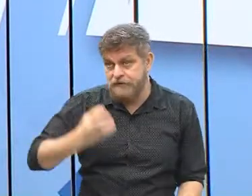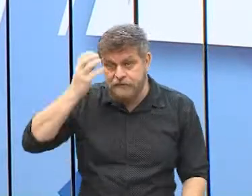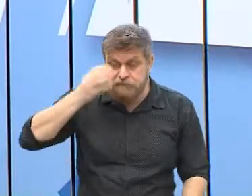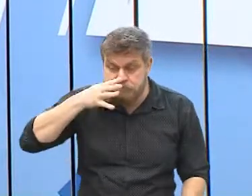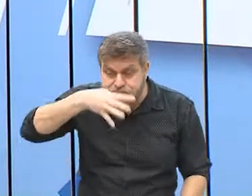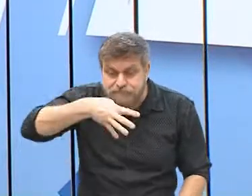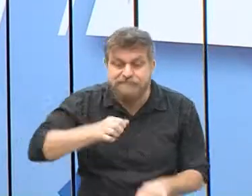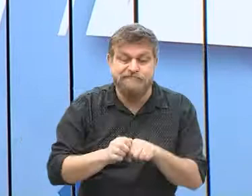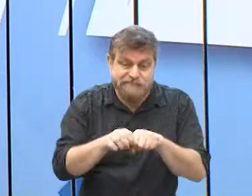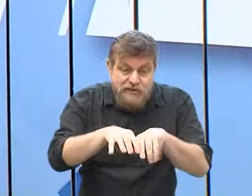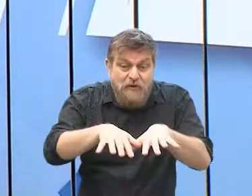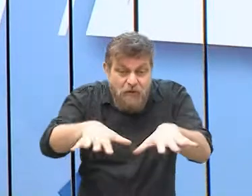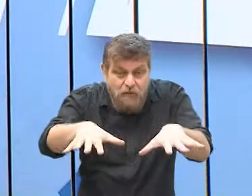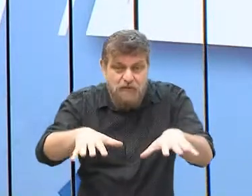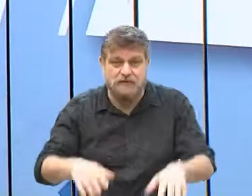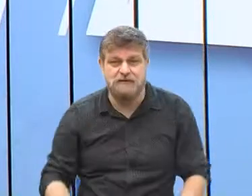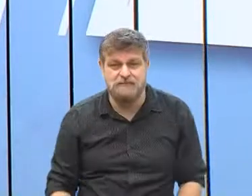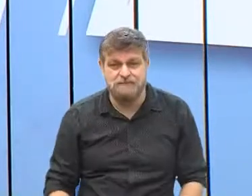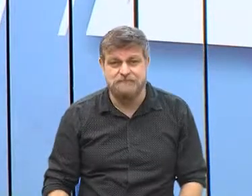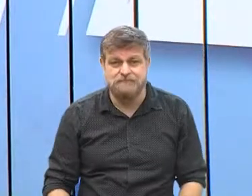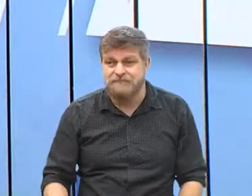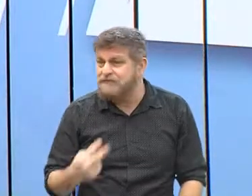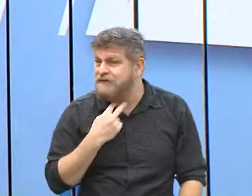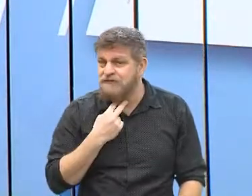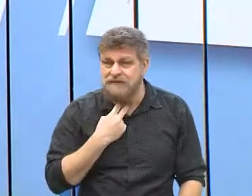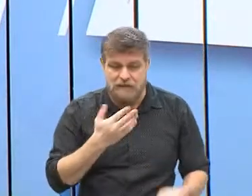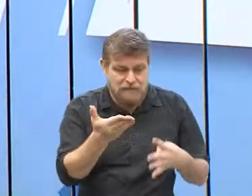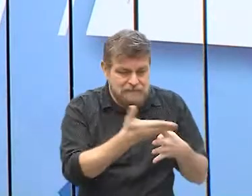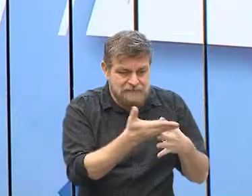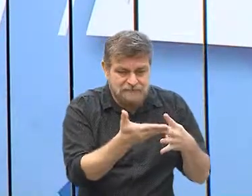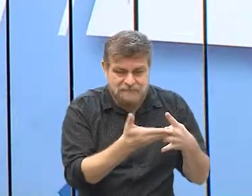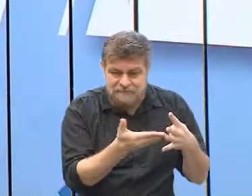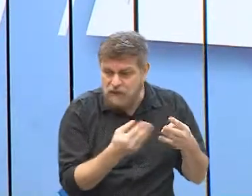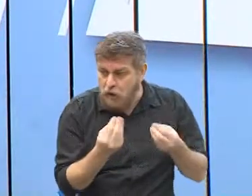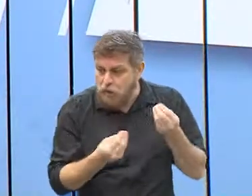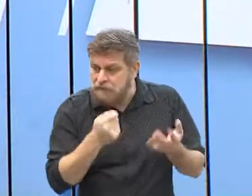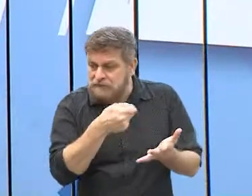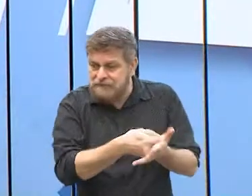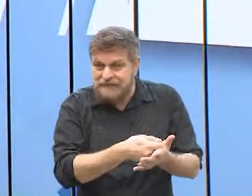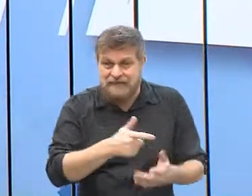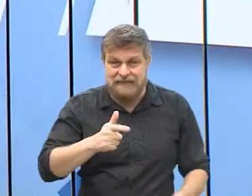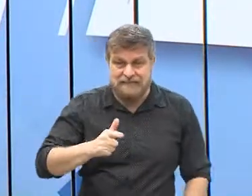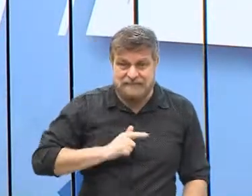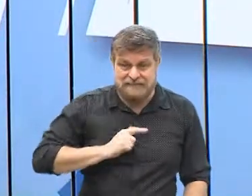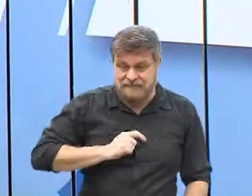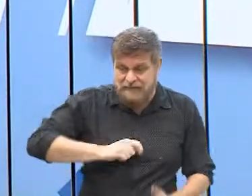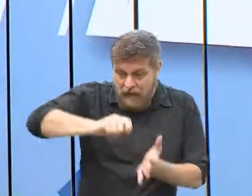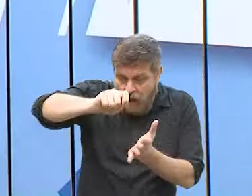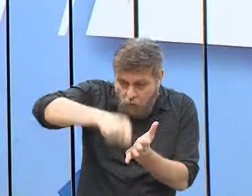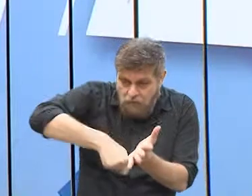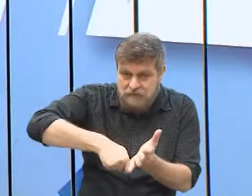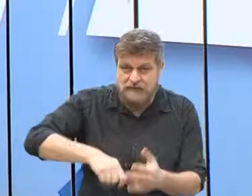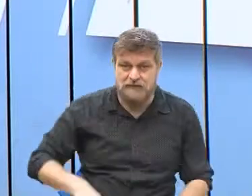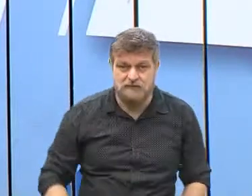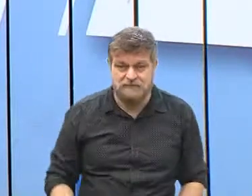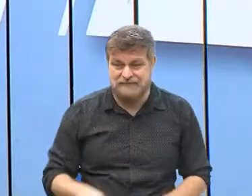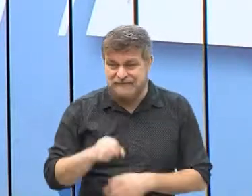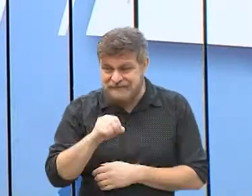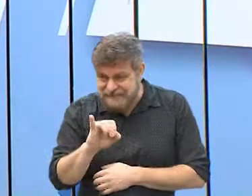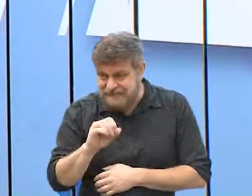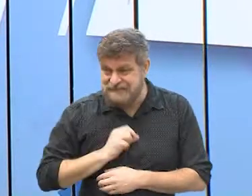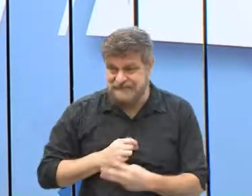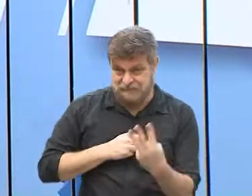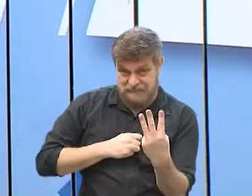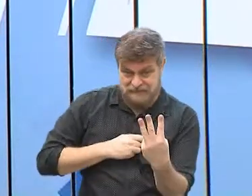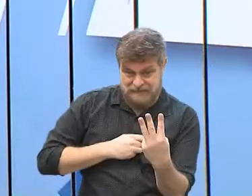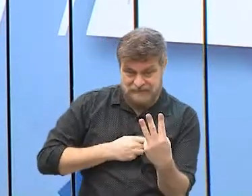do coronavírus, não fossem duplamente penalizadas. Porque o contrato que eles assinaram, se ele não pagar